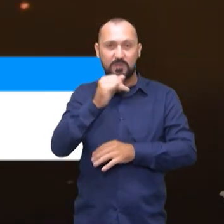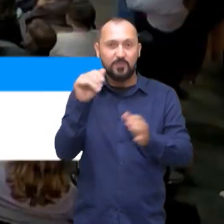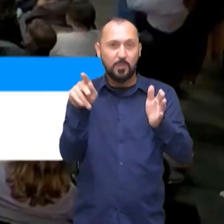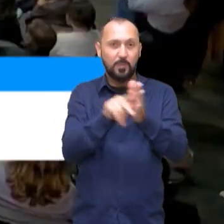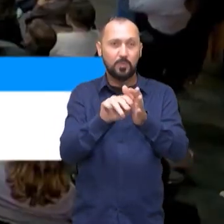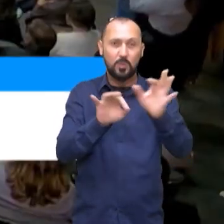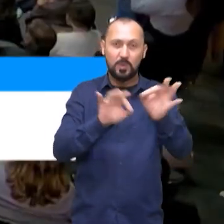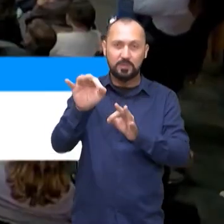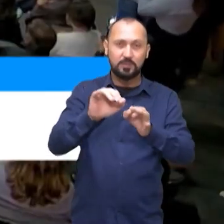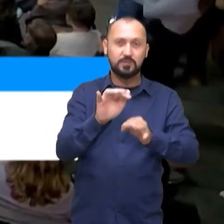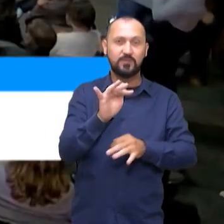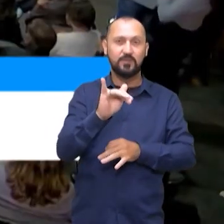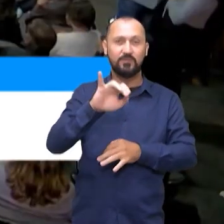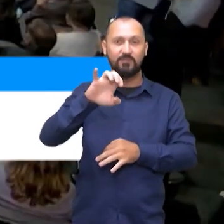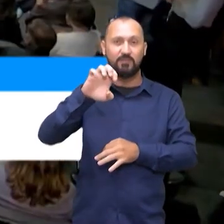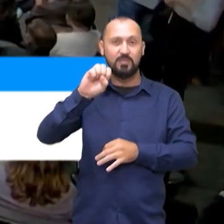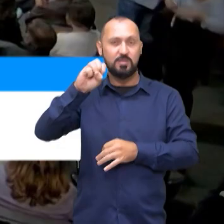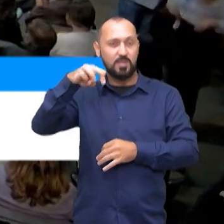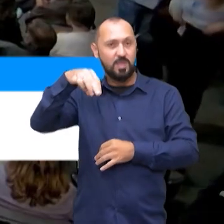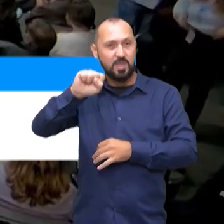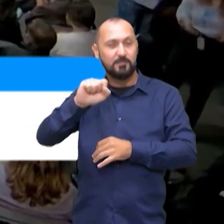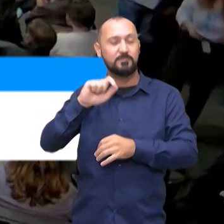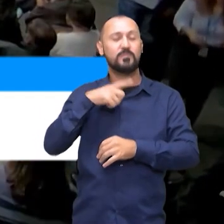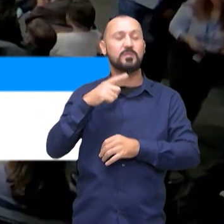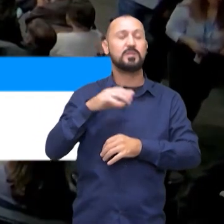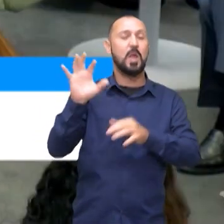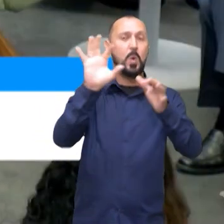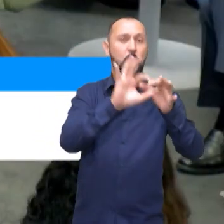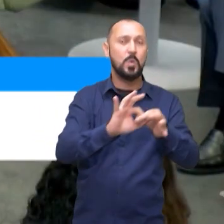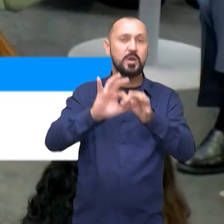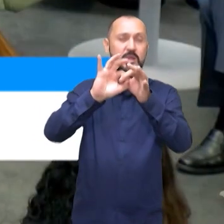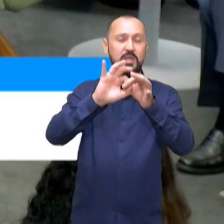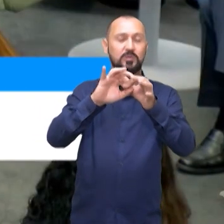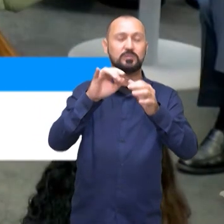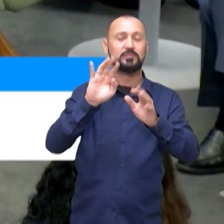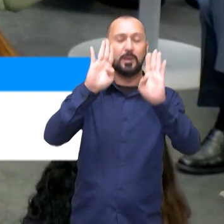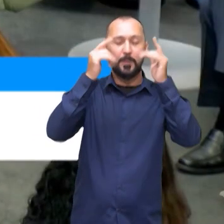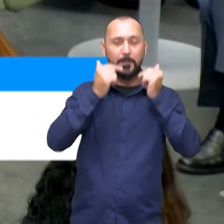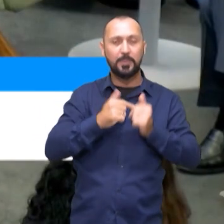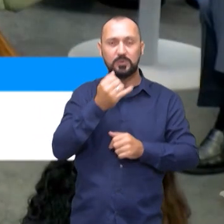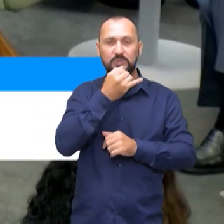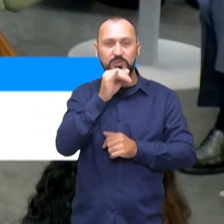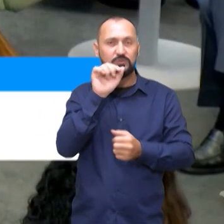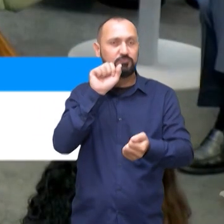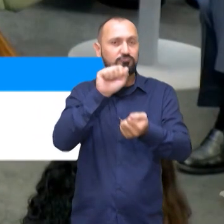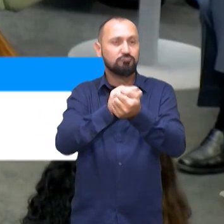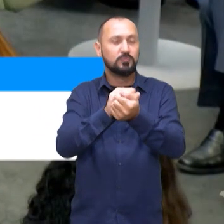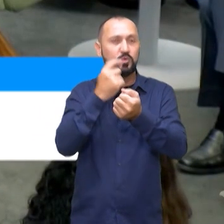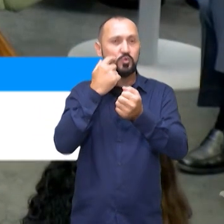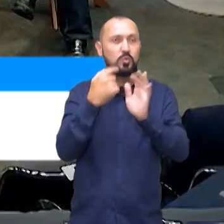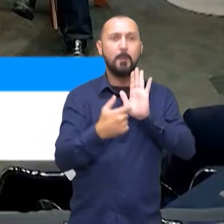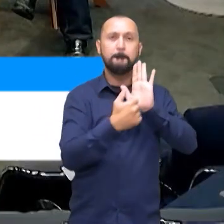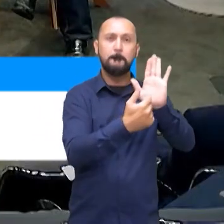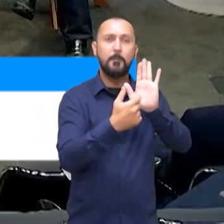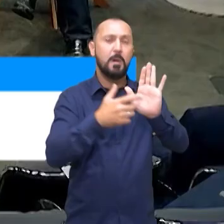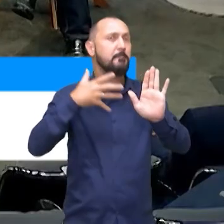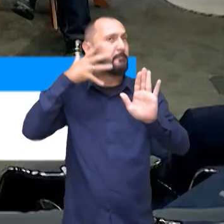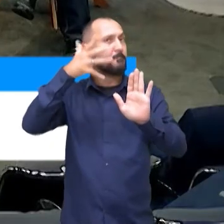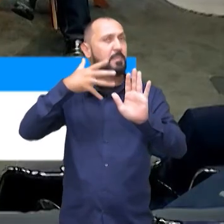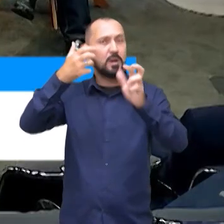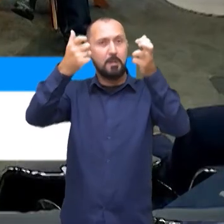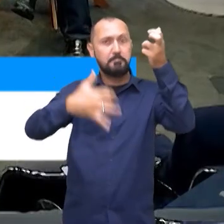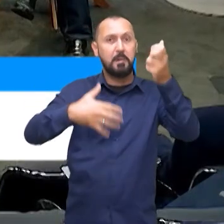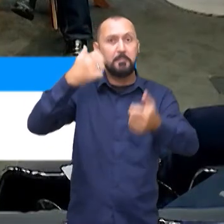do Sul foi uma realização da FIEMES, Biosul e União Nacional da Bioenergia e contou com a realização